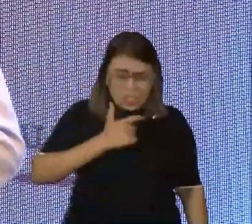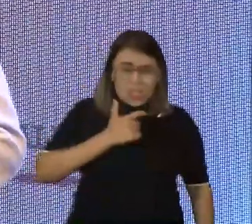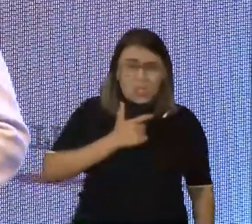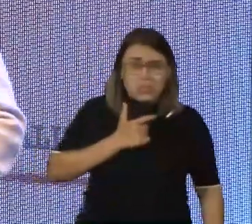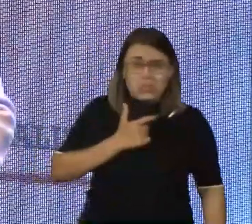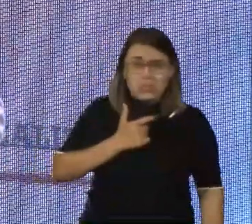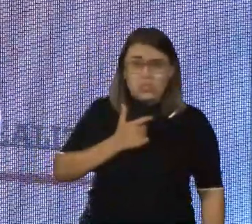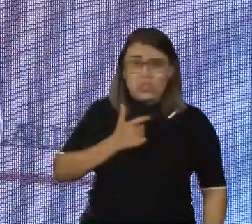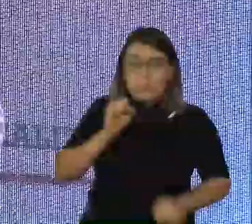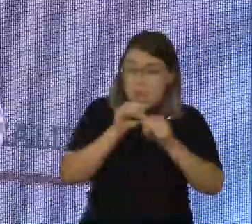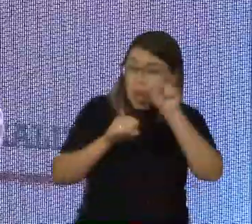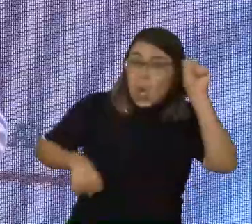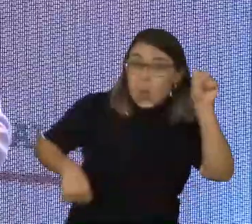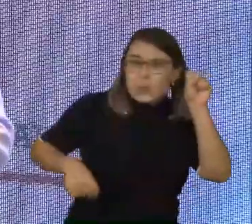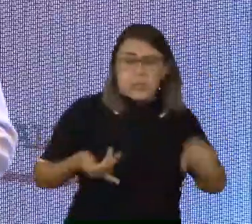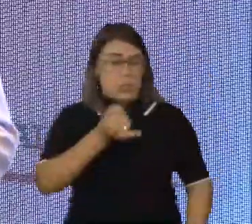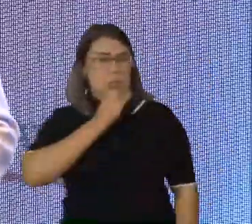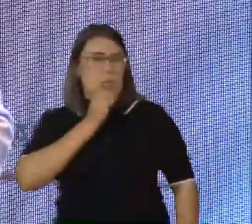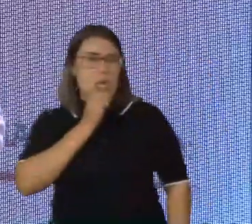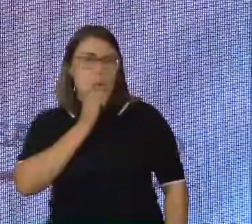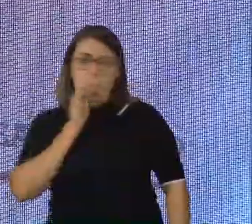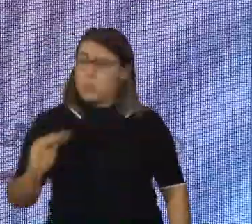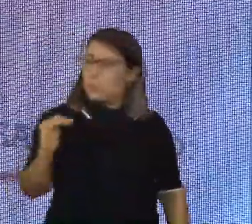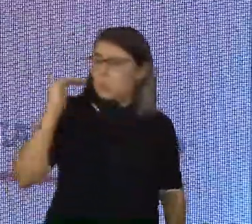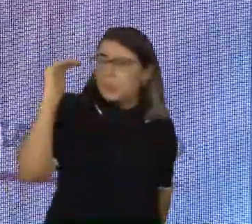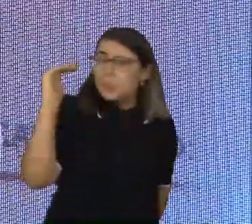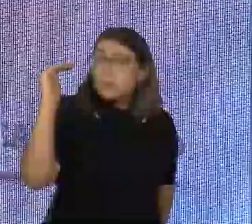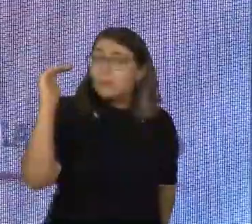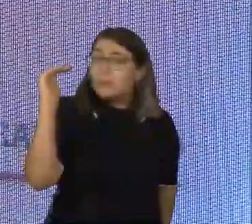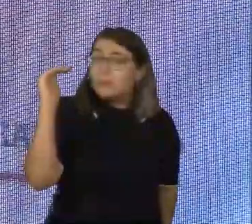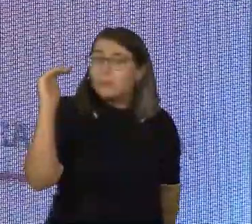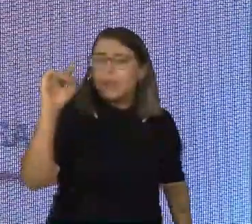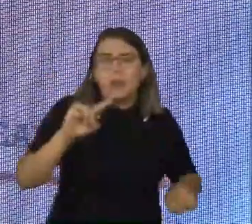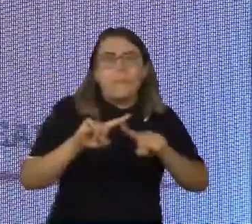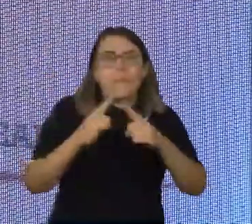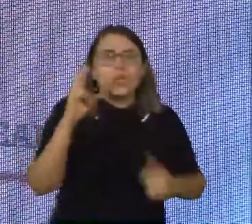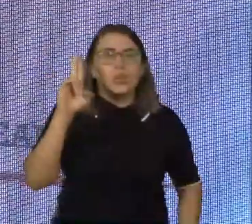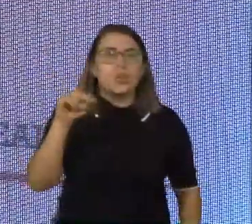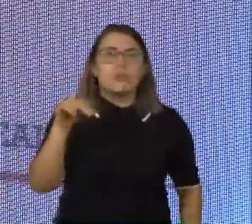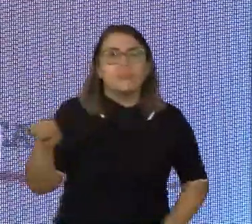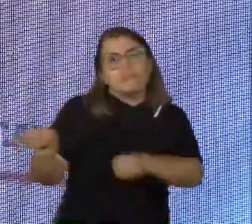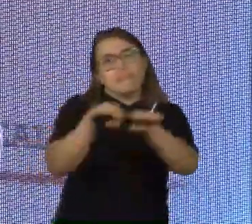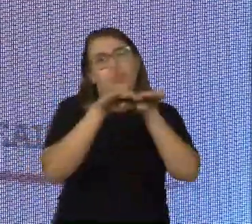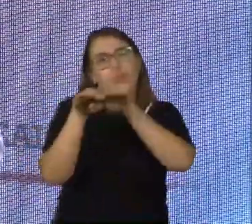vítimas, heróis, exemplos de superação, mas nunca como